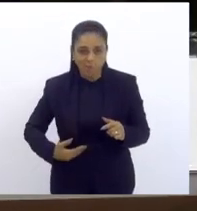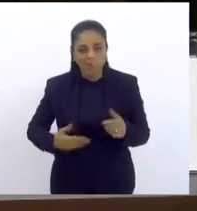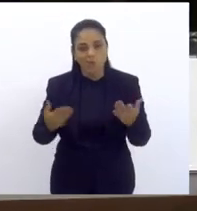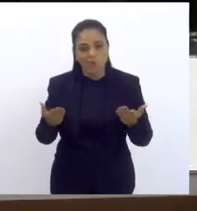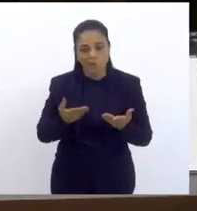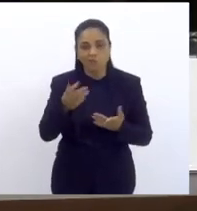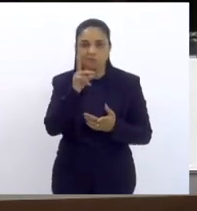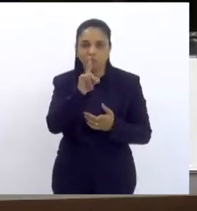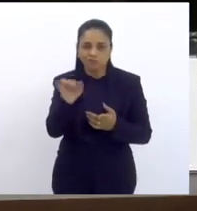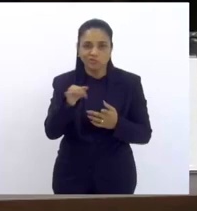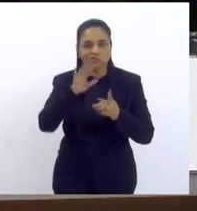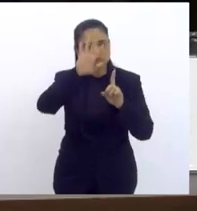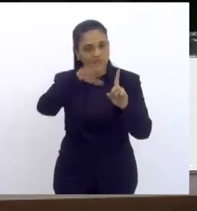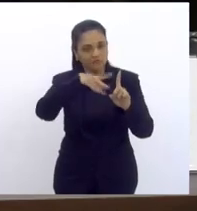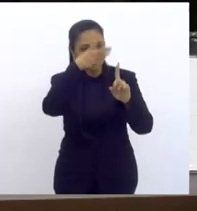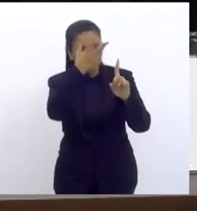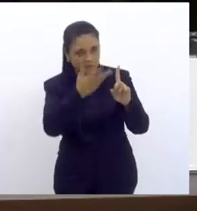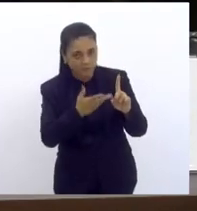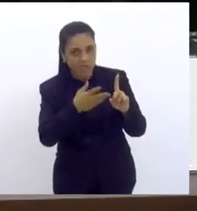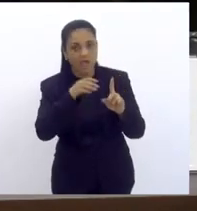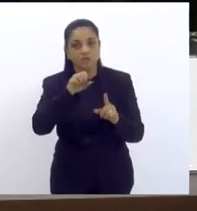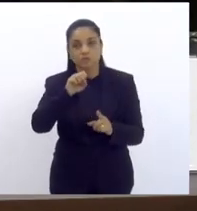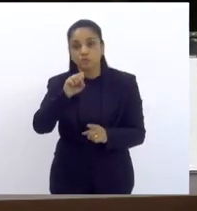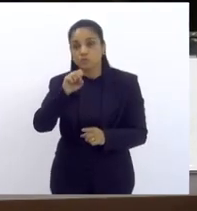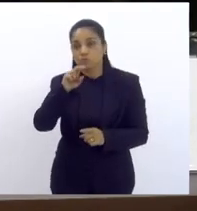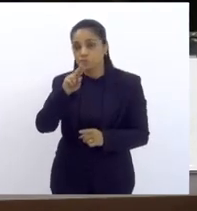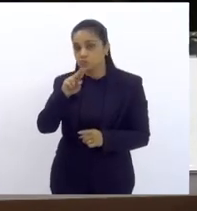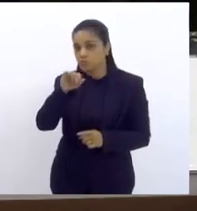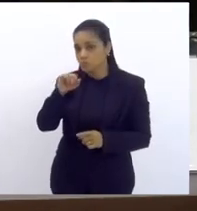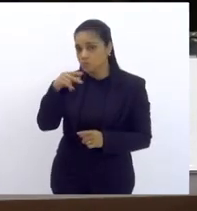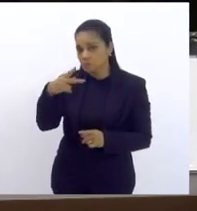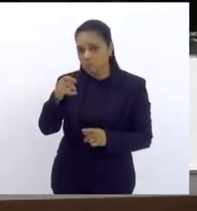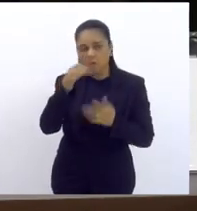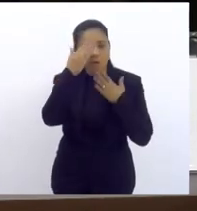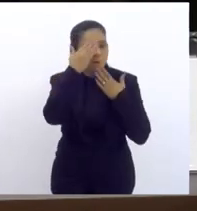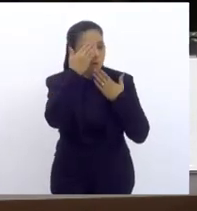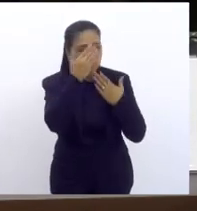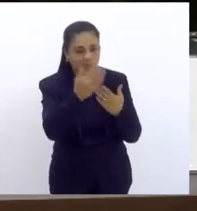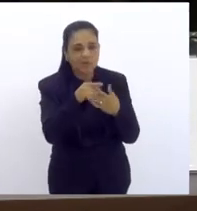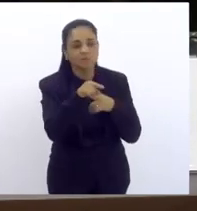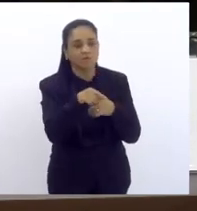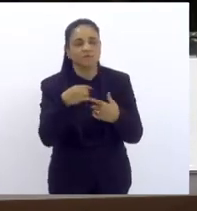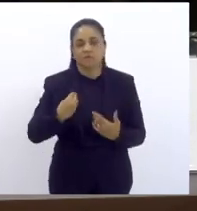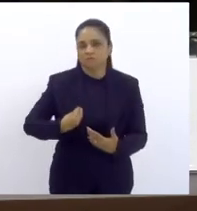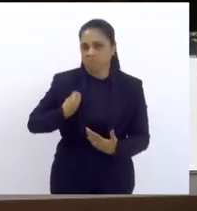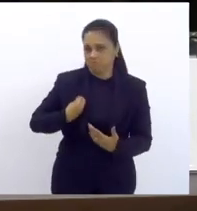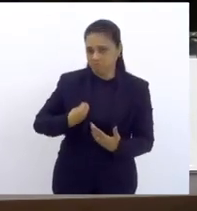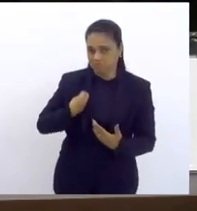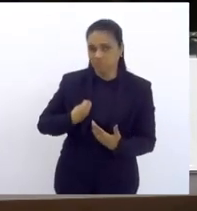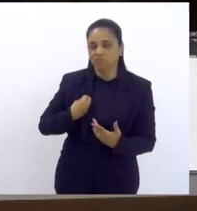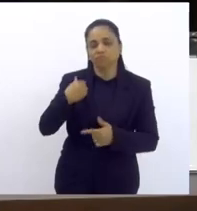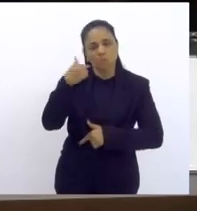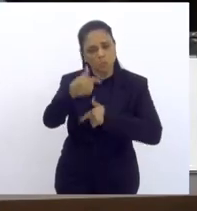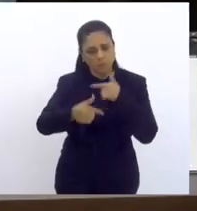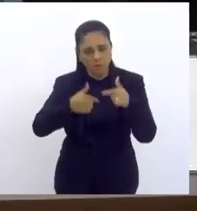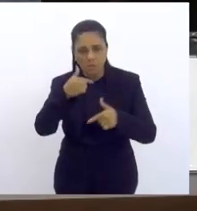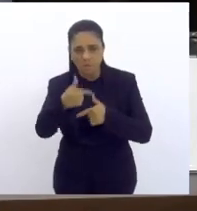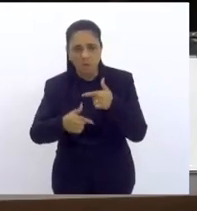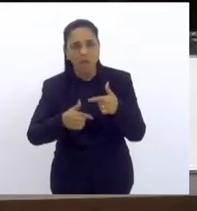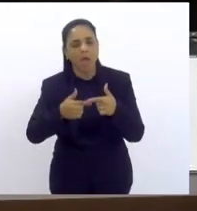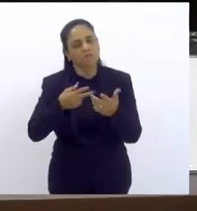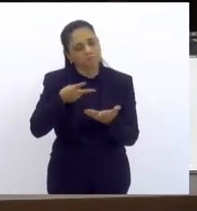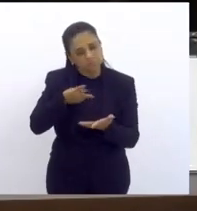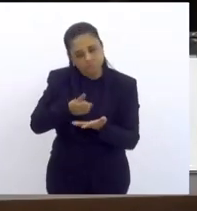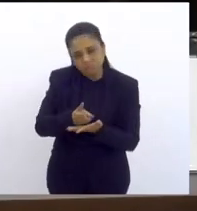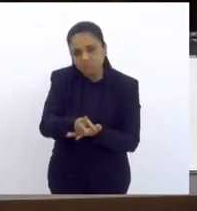da gente reverenciar a suipa e dizer muito obrigado porque vocês existem e muito obrigado porque a gente vai fazer